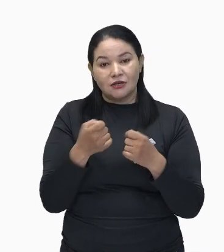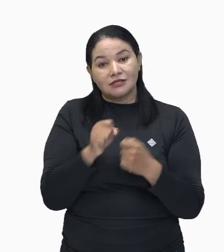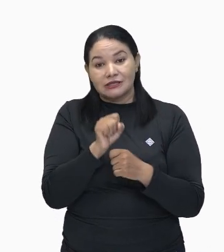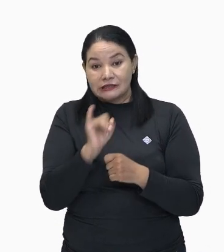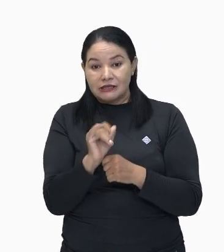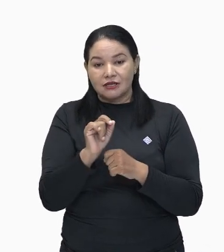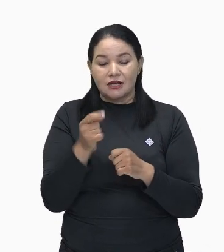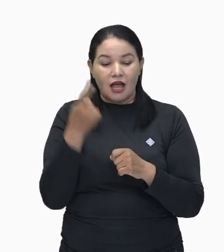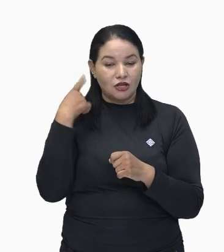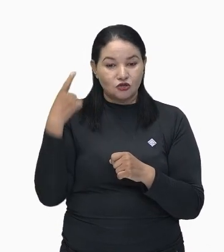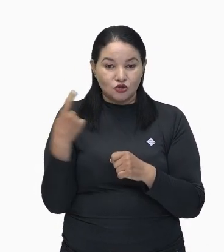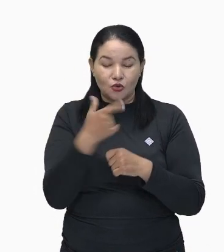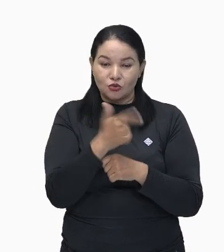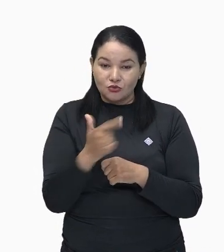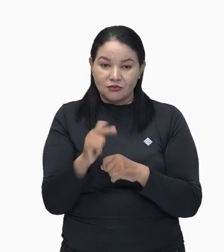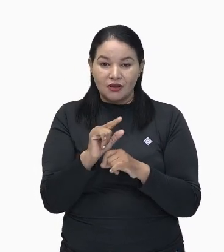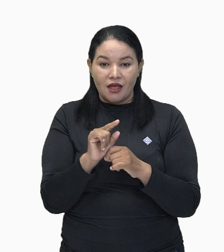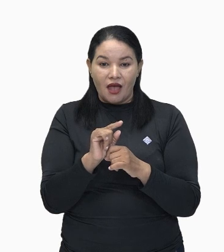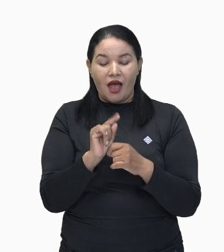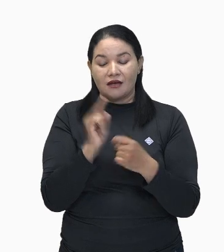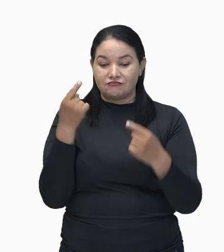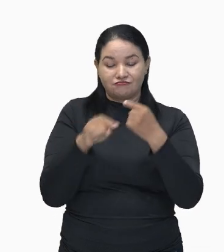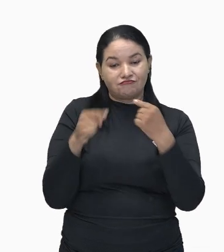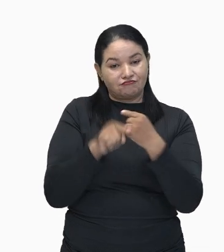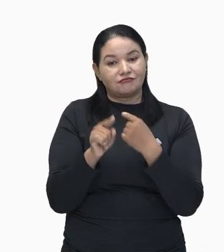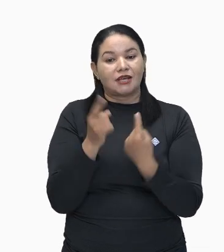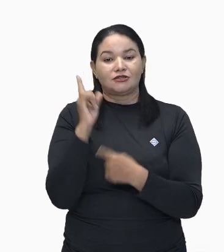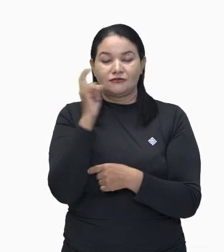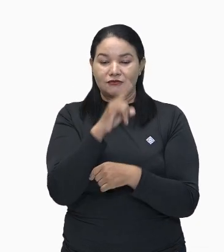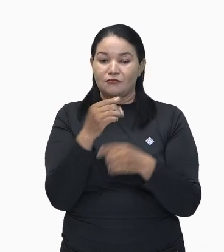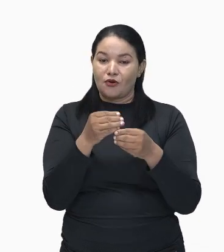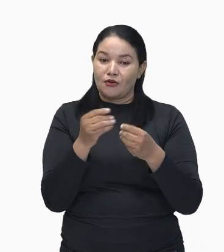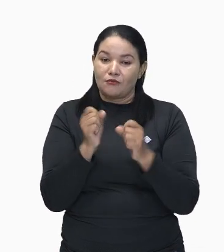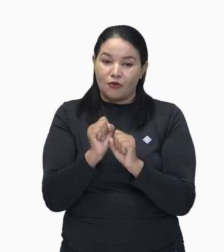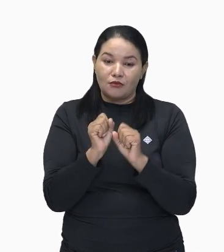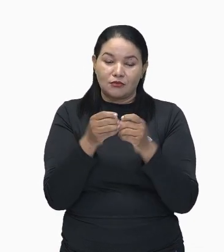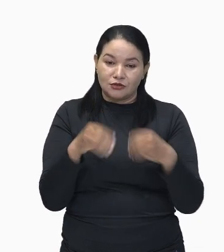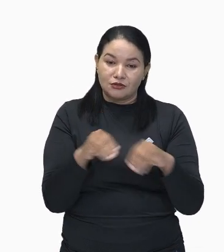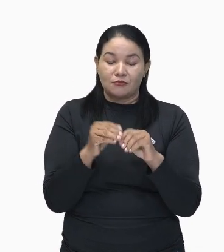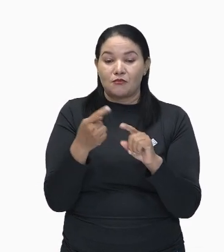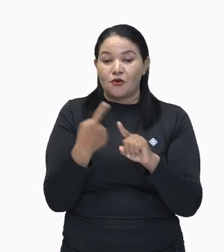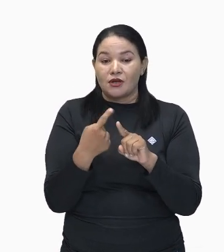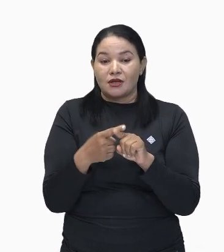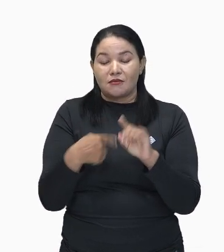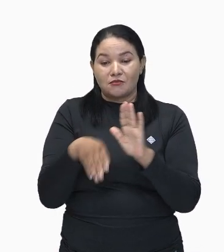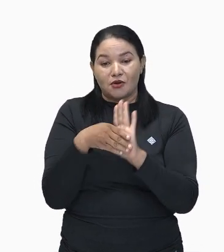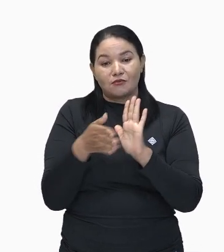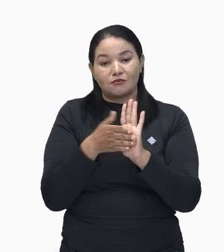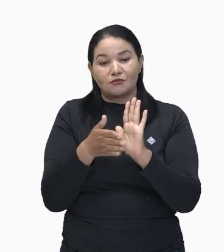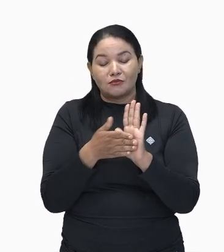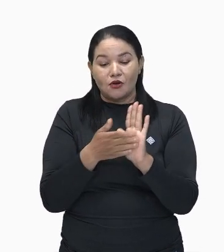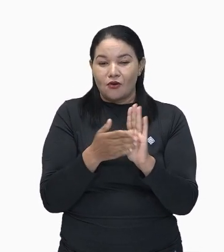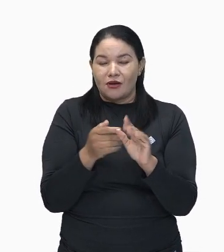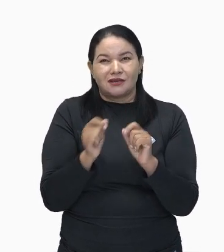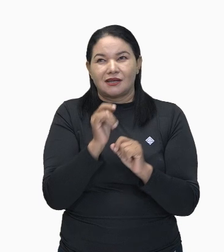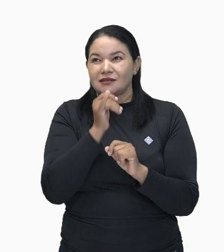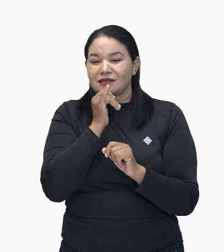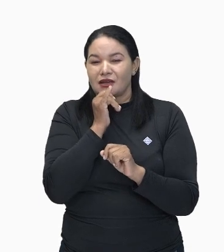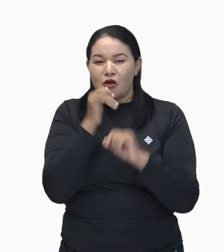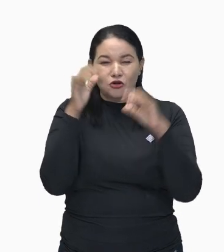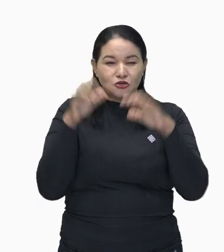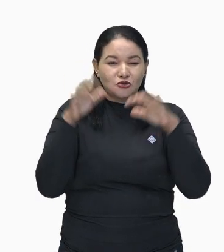coisas ficam desconexas, né? Se a gente está entrando numa proposta de uma cena onde está acontecendo uma chuva torrencial,